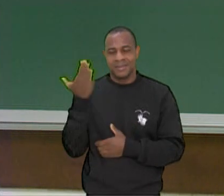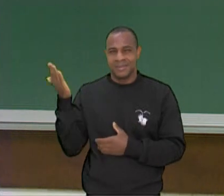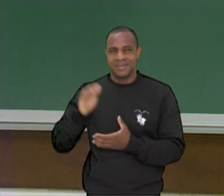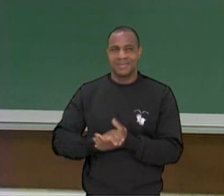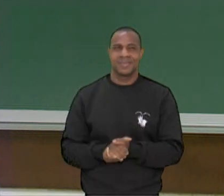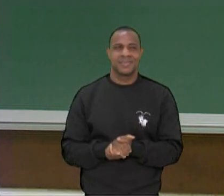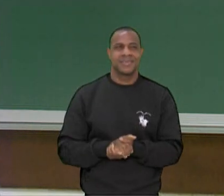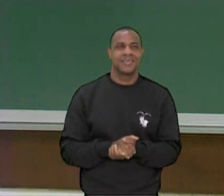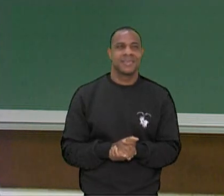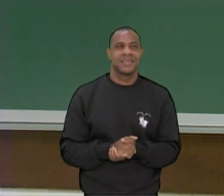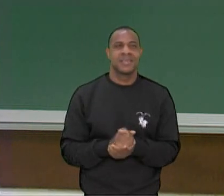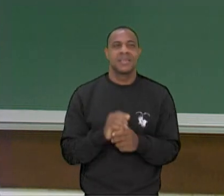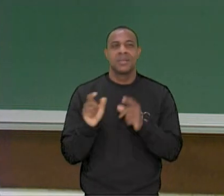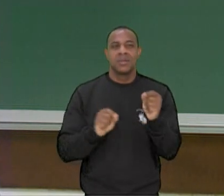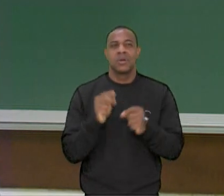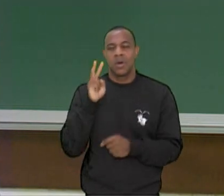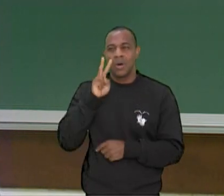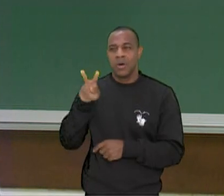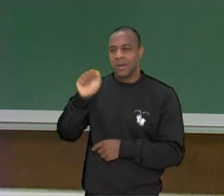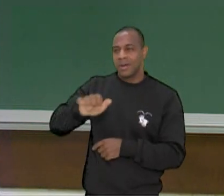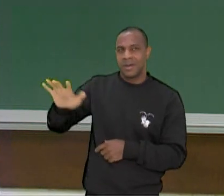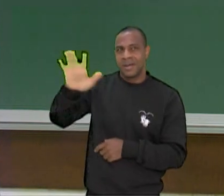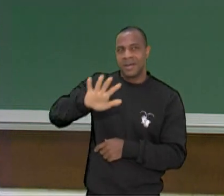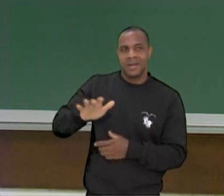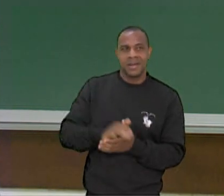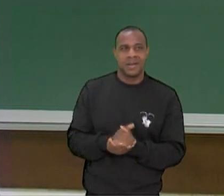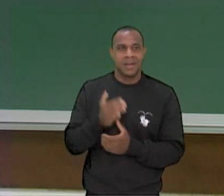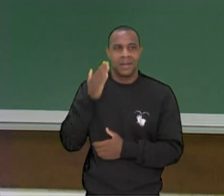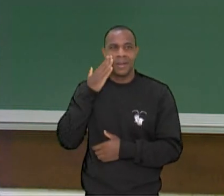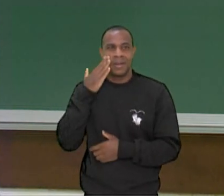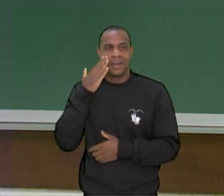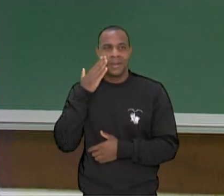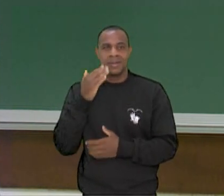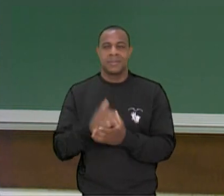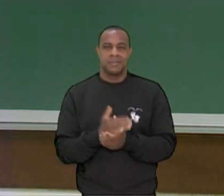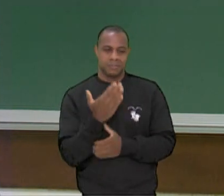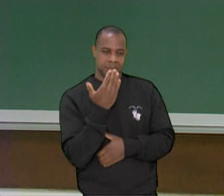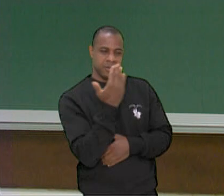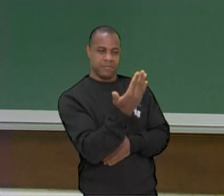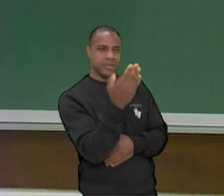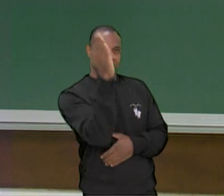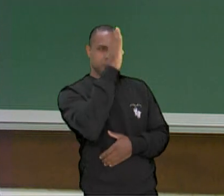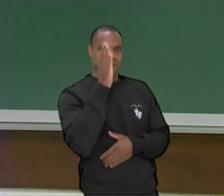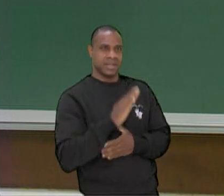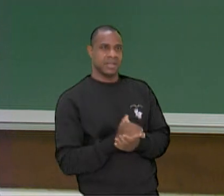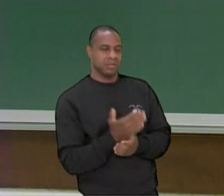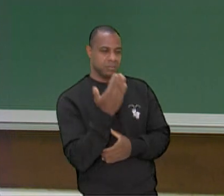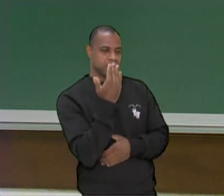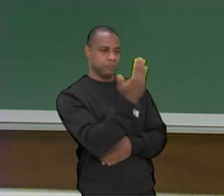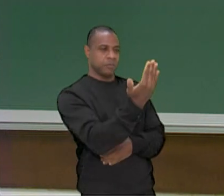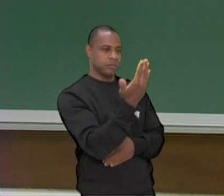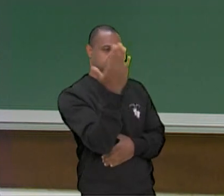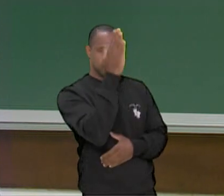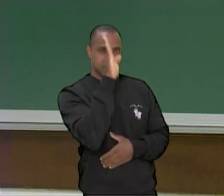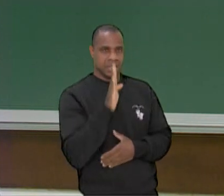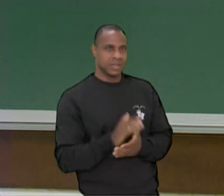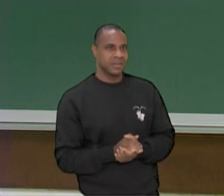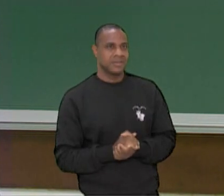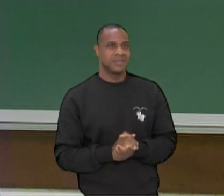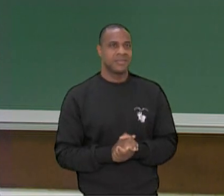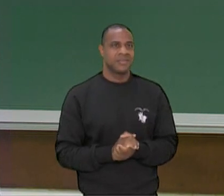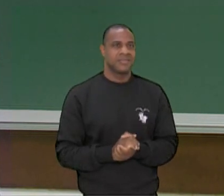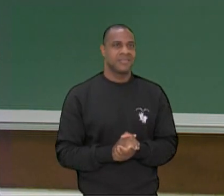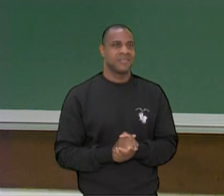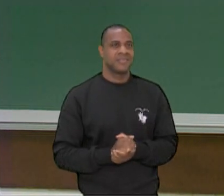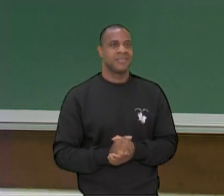Ninja conhecimentos. Olha lá, para frente Brasil, temos ali uma pessoa, é do Jaguar essa, né? Temos aqui uma